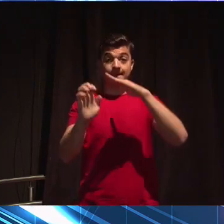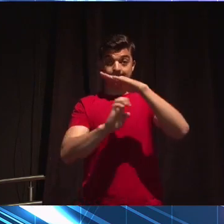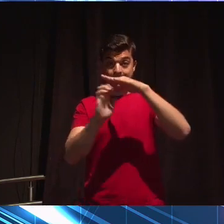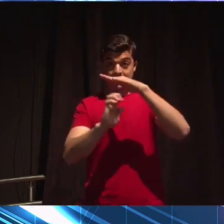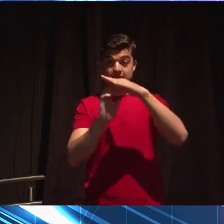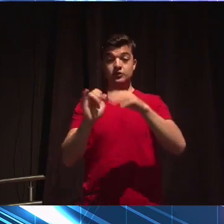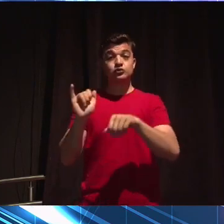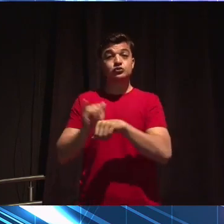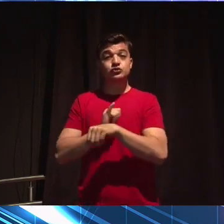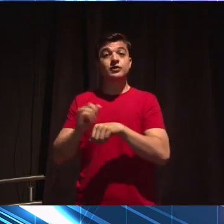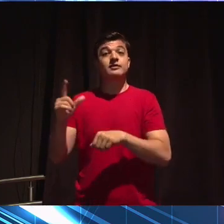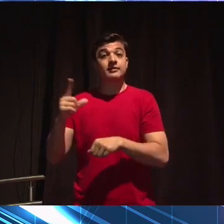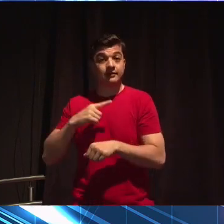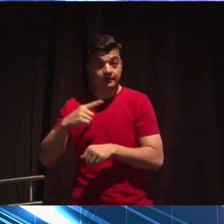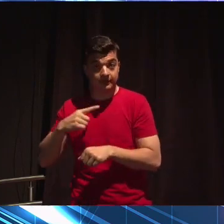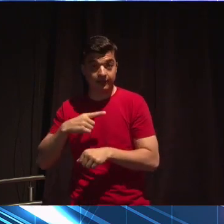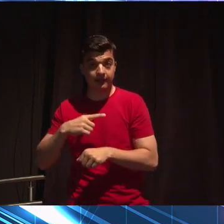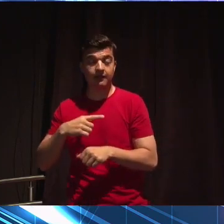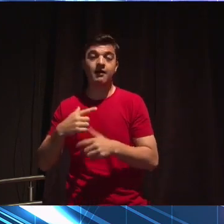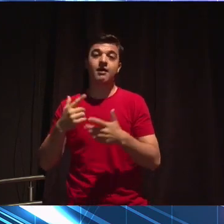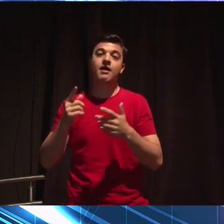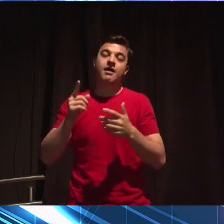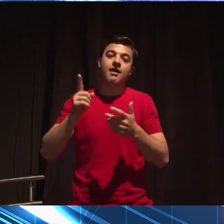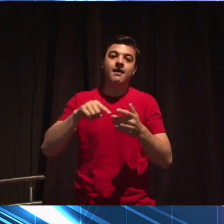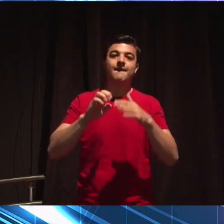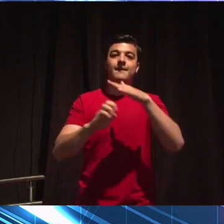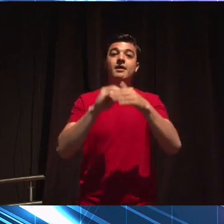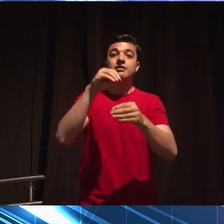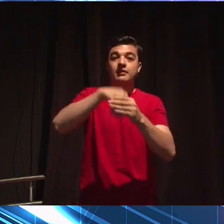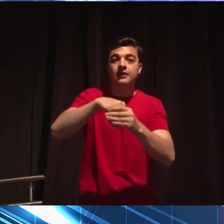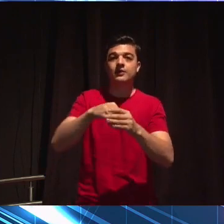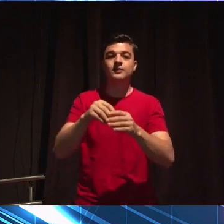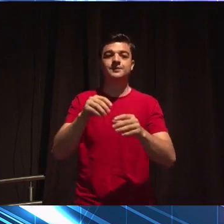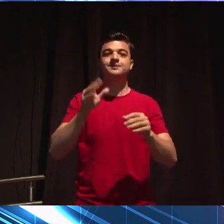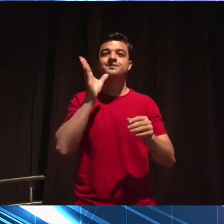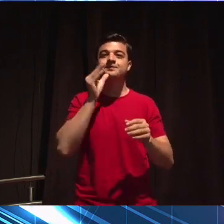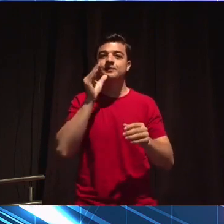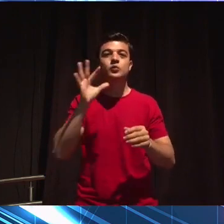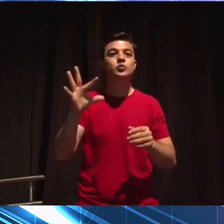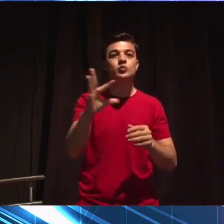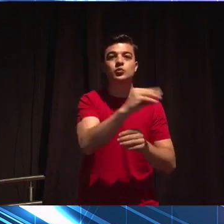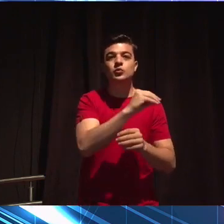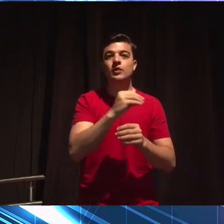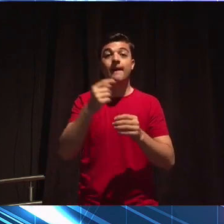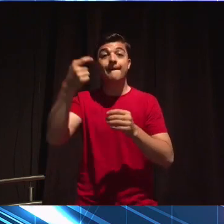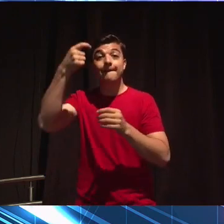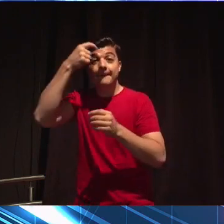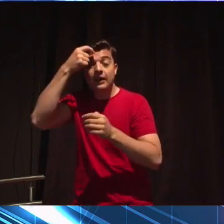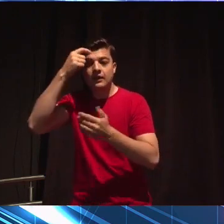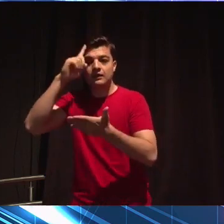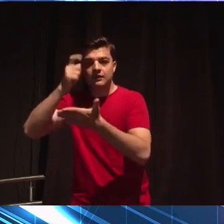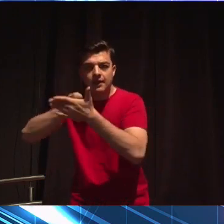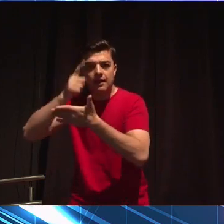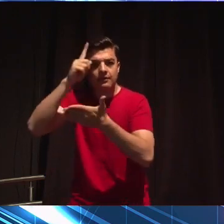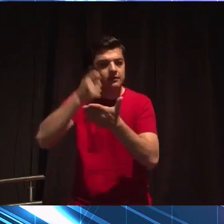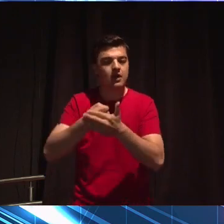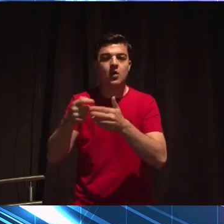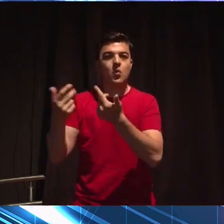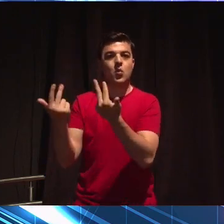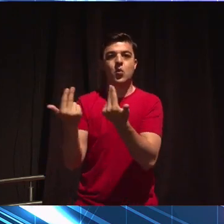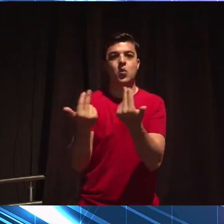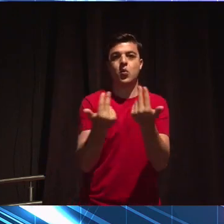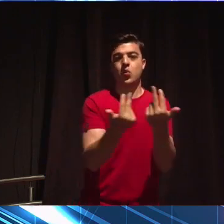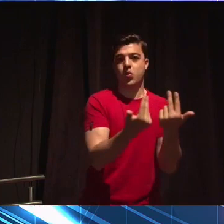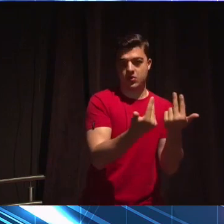o mesmo padrão coerente para tomar decisões, os mesmos critérios. Você pode até admitir que as pessoas tomem decisões diferentes. Isso é